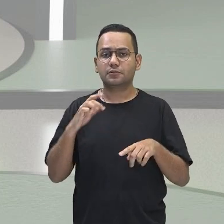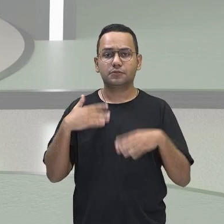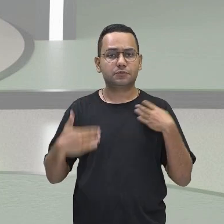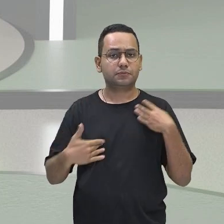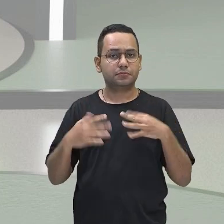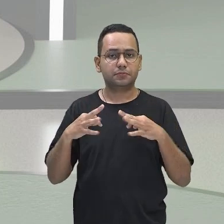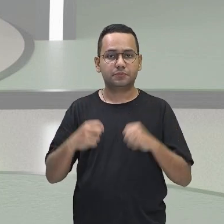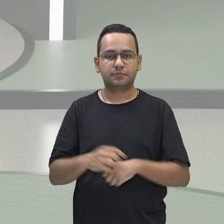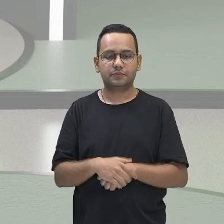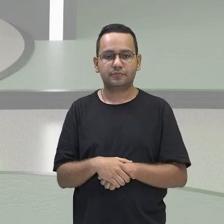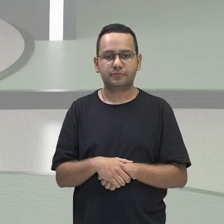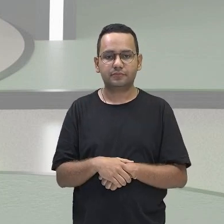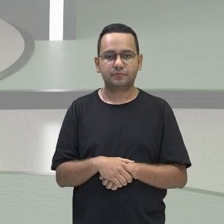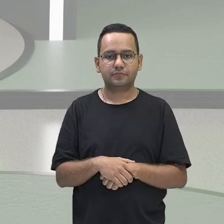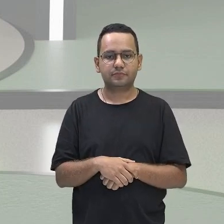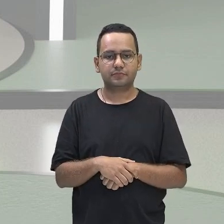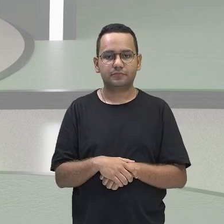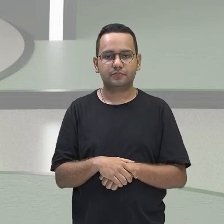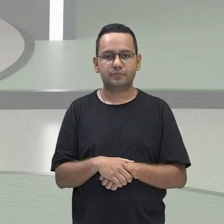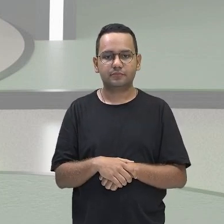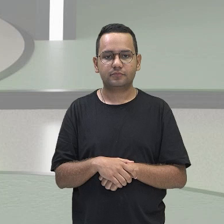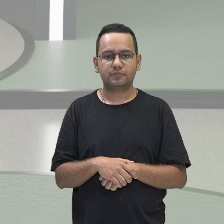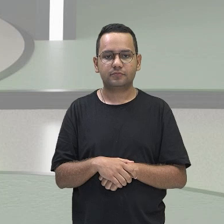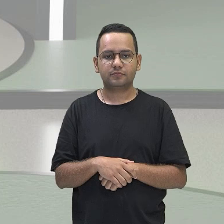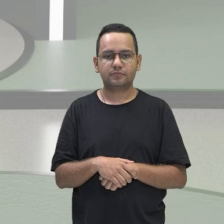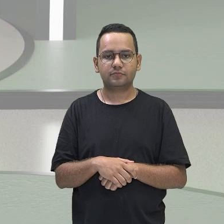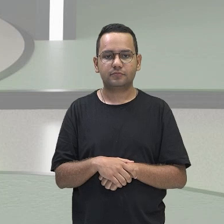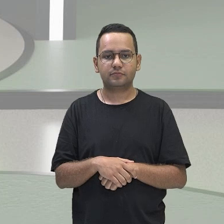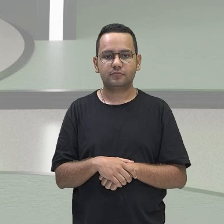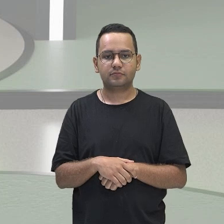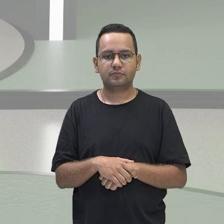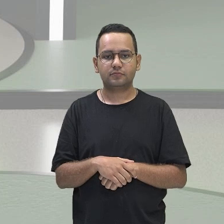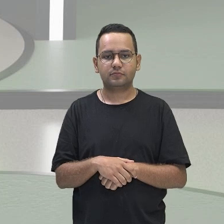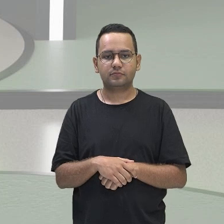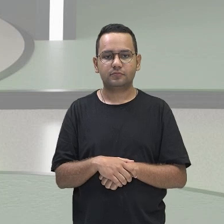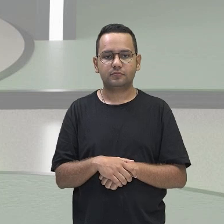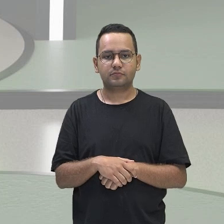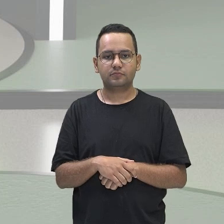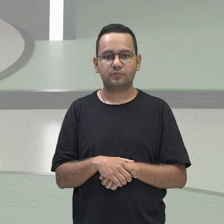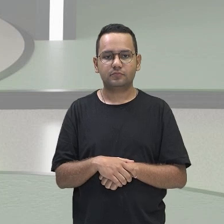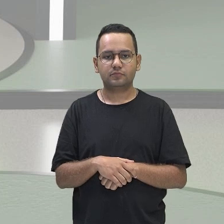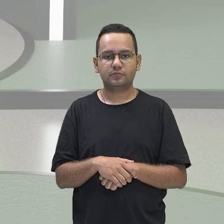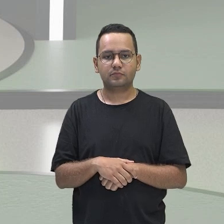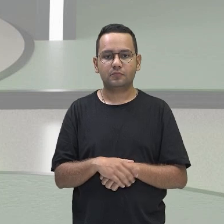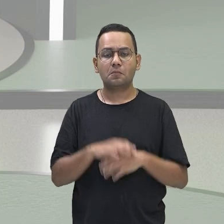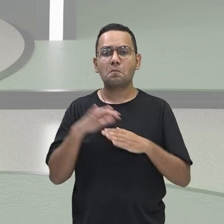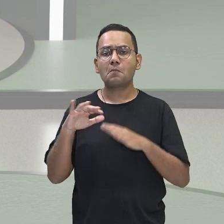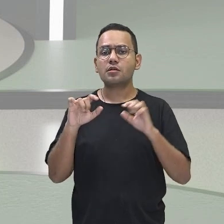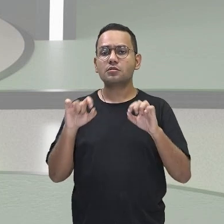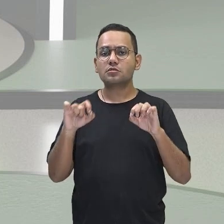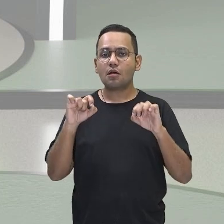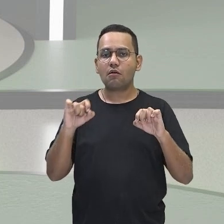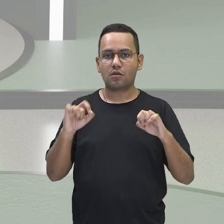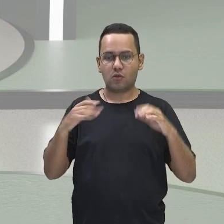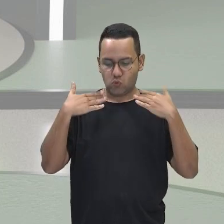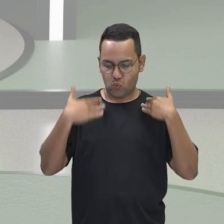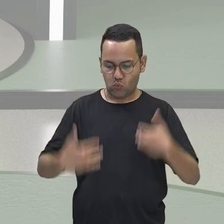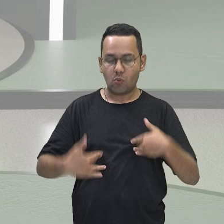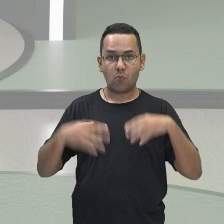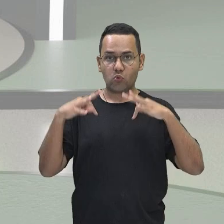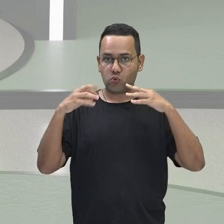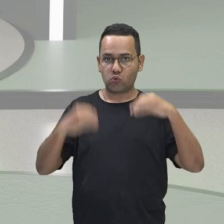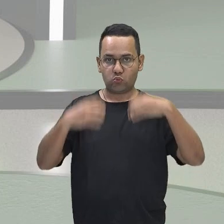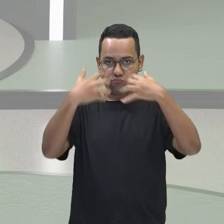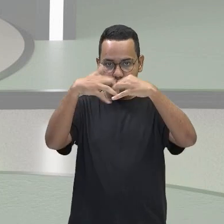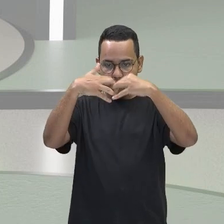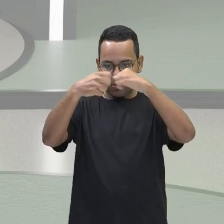Ele representa a rede de comunicação do nosso organismo. Então,